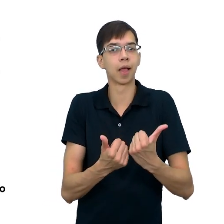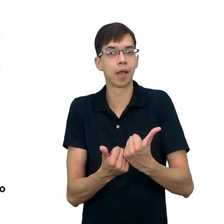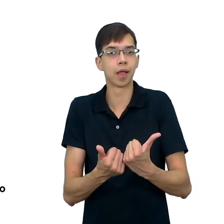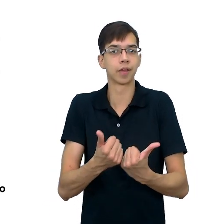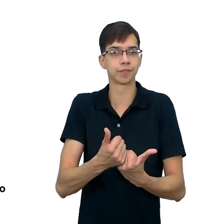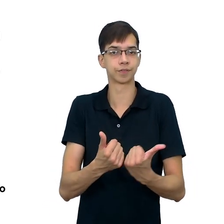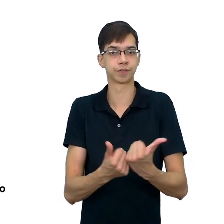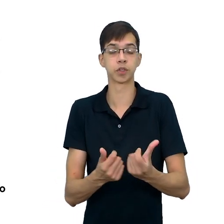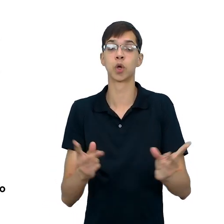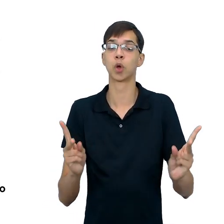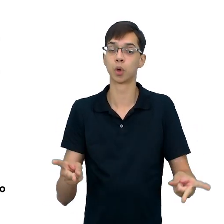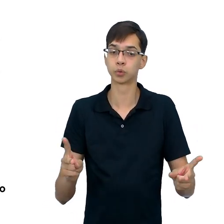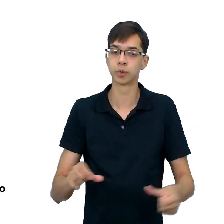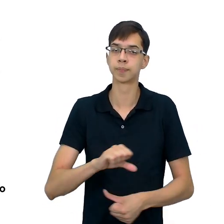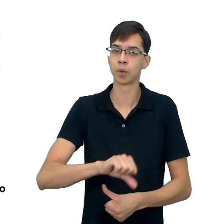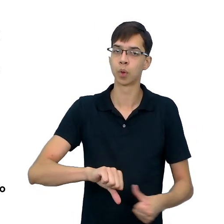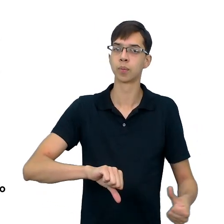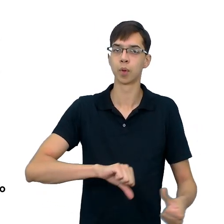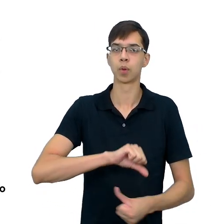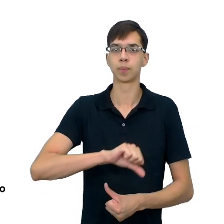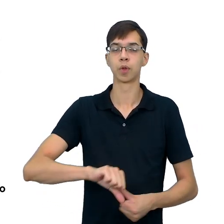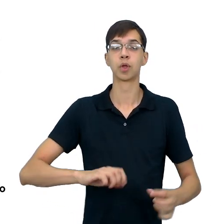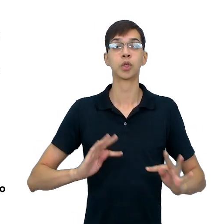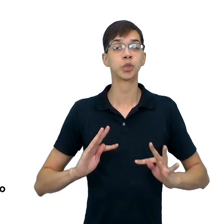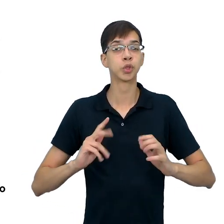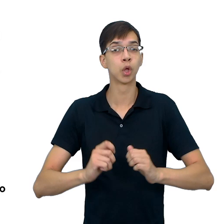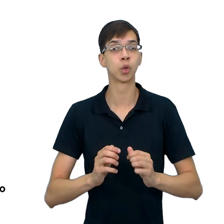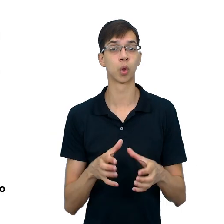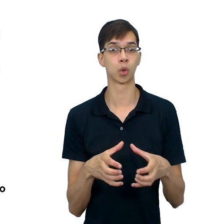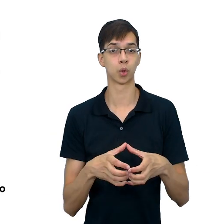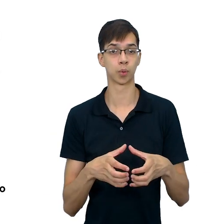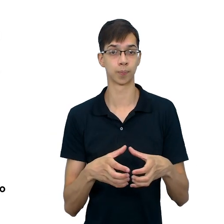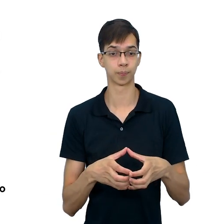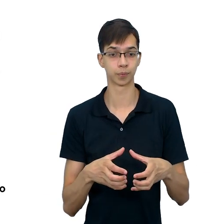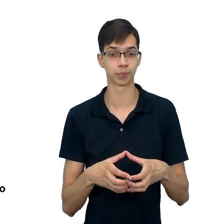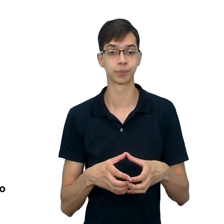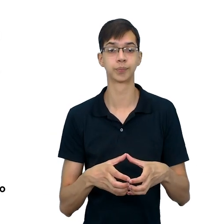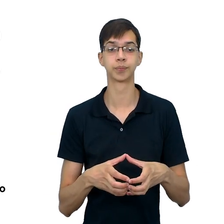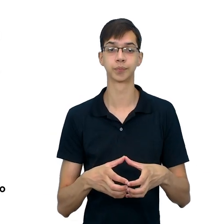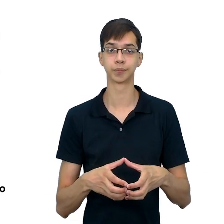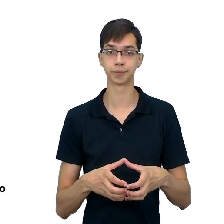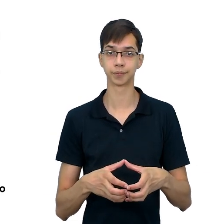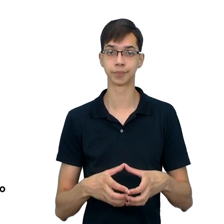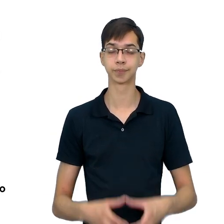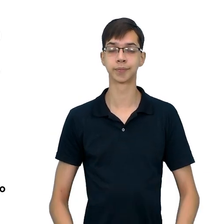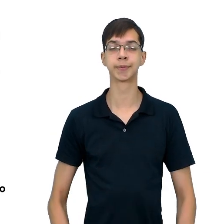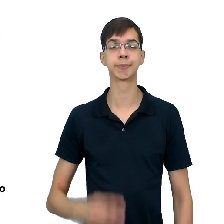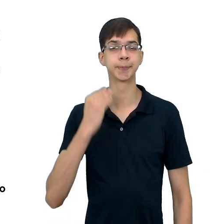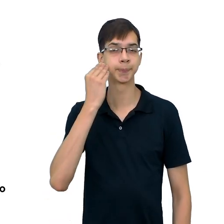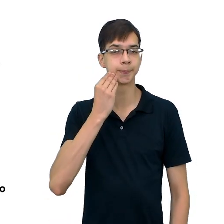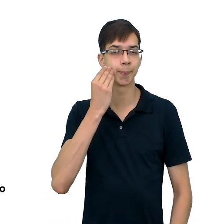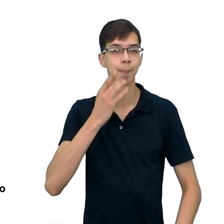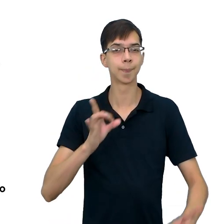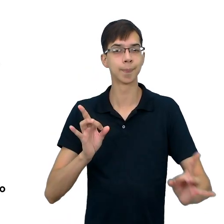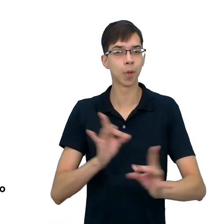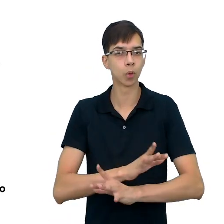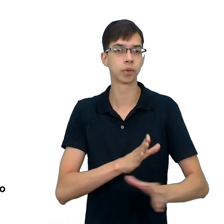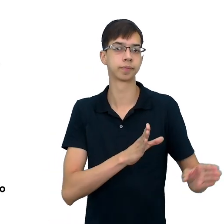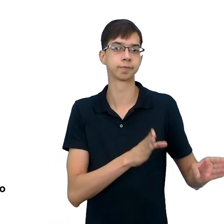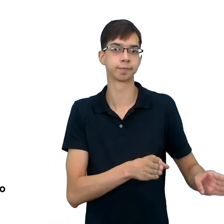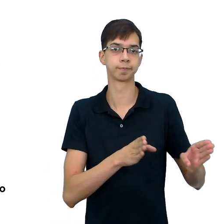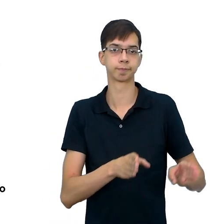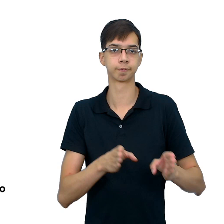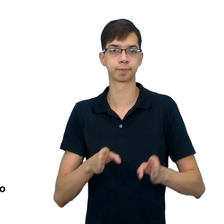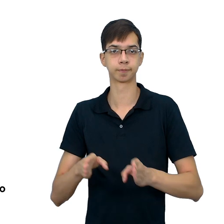vai continuar até que todos, né, os grupos tenham passado aí pelas diferentes estações.